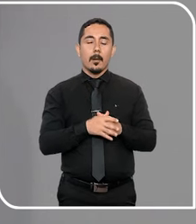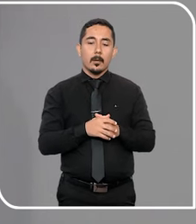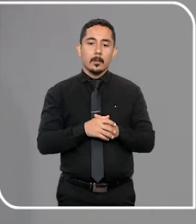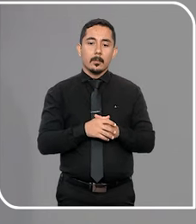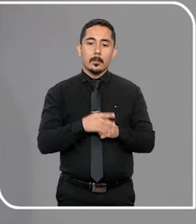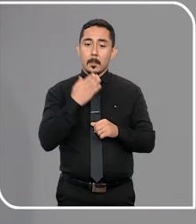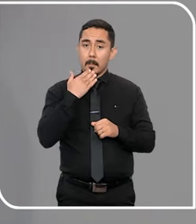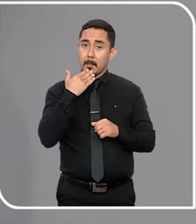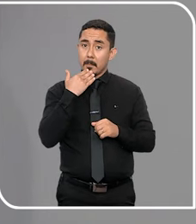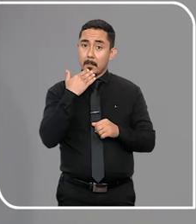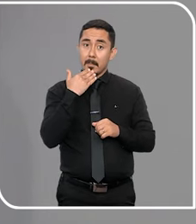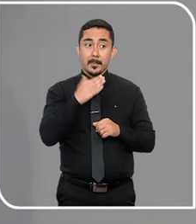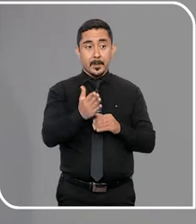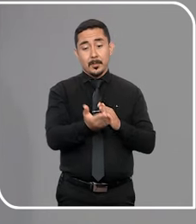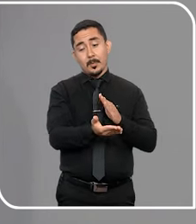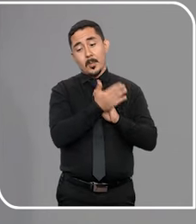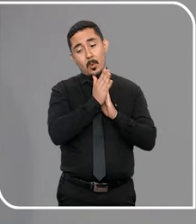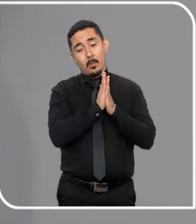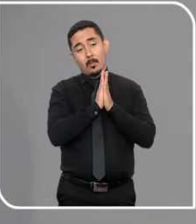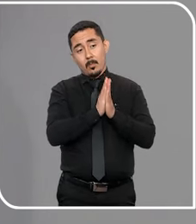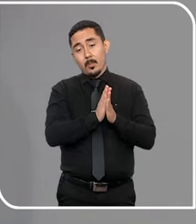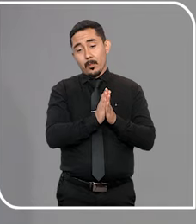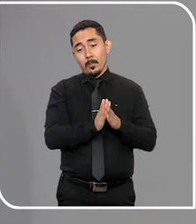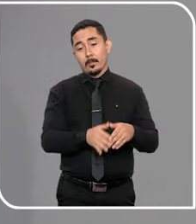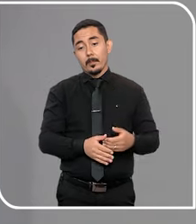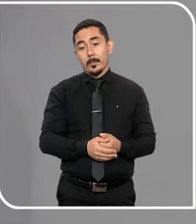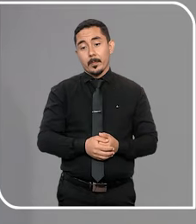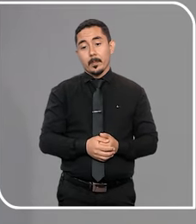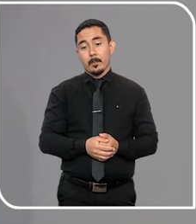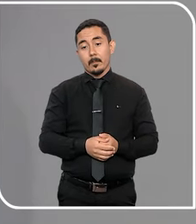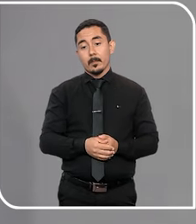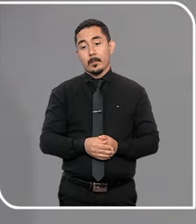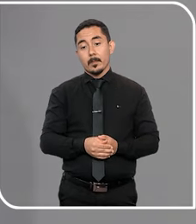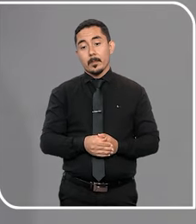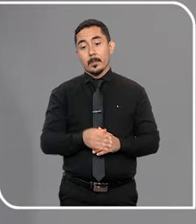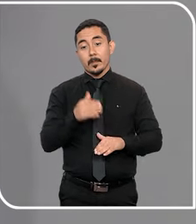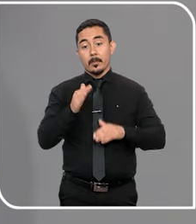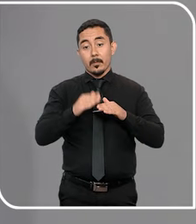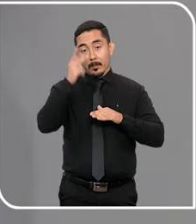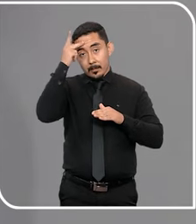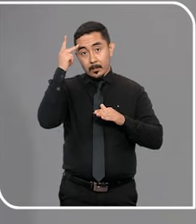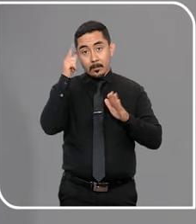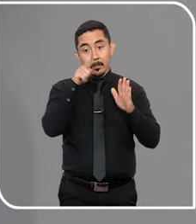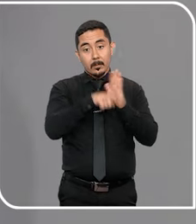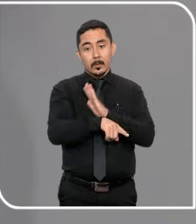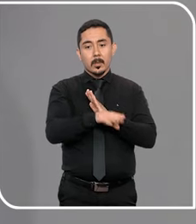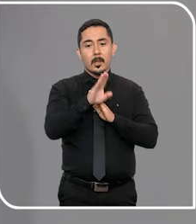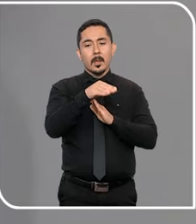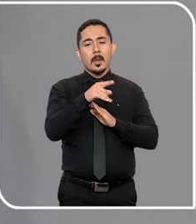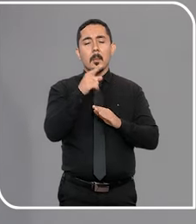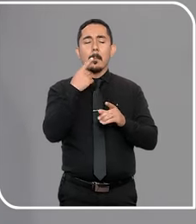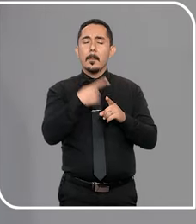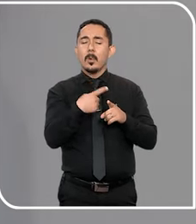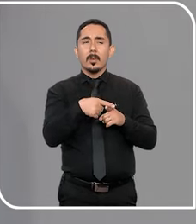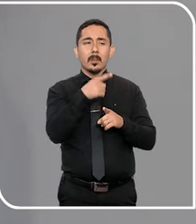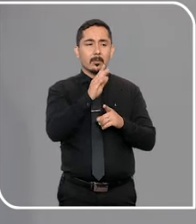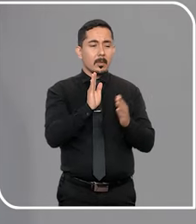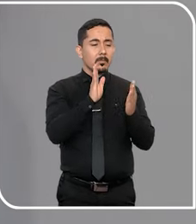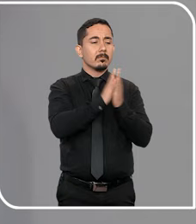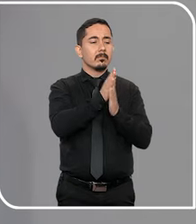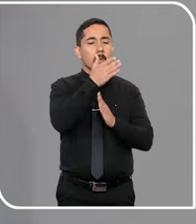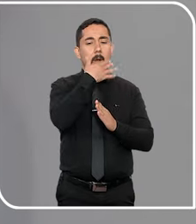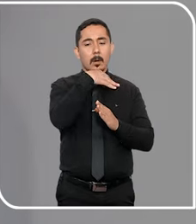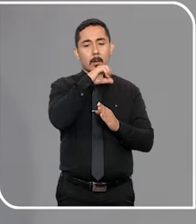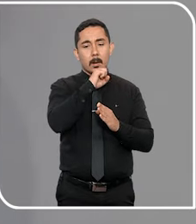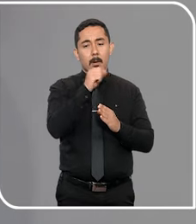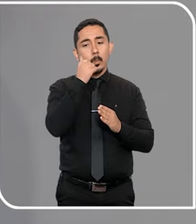eu falo assim de de pedindo socorro e numa situação dessa muitas pessoas me perguntam assim Rebeca Por que que você